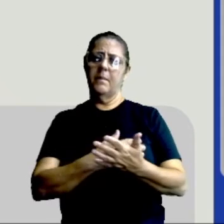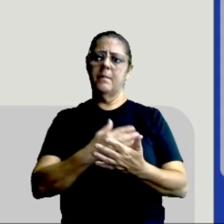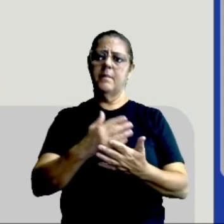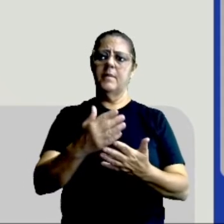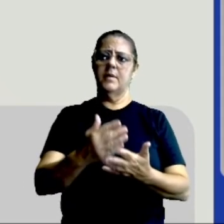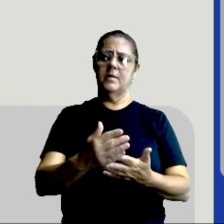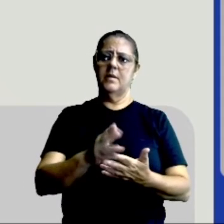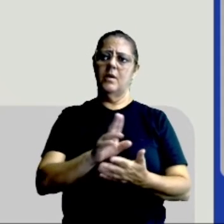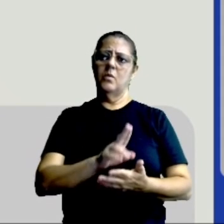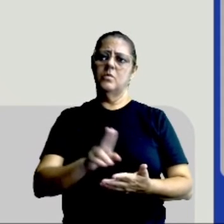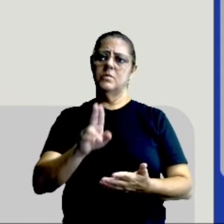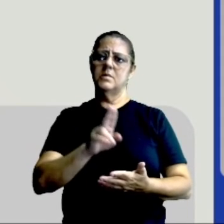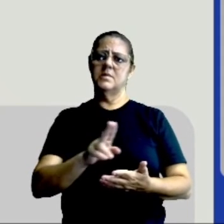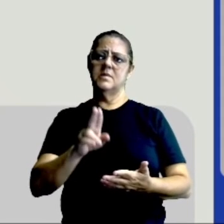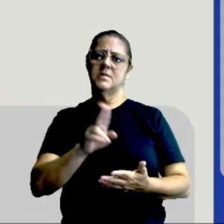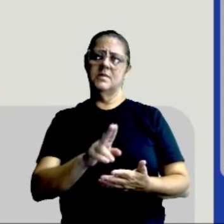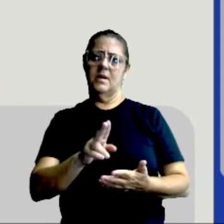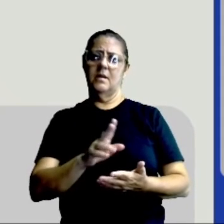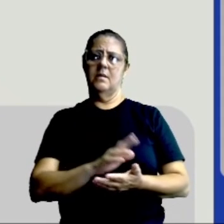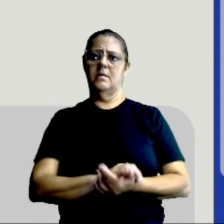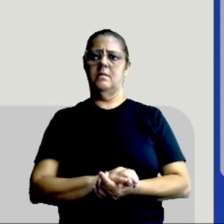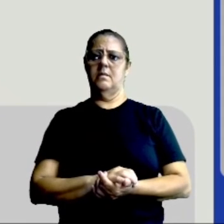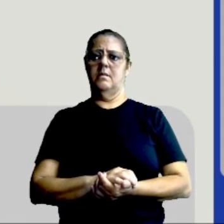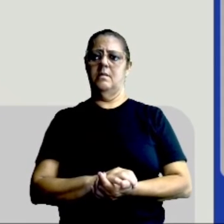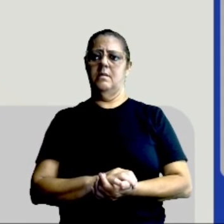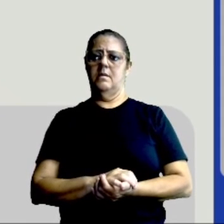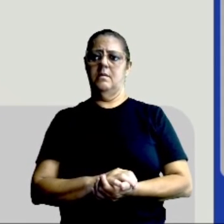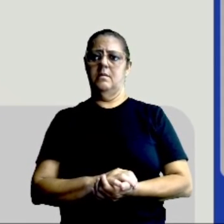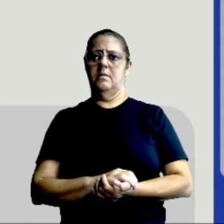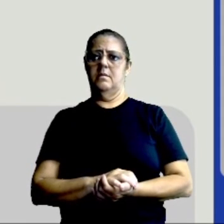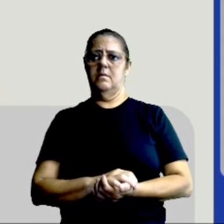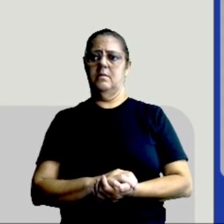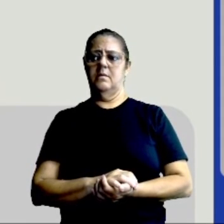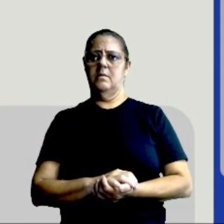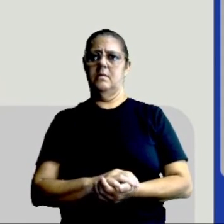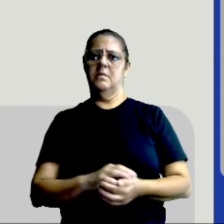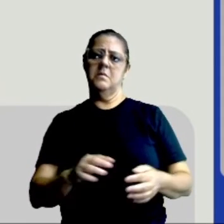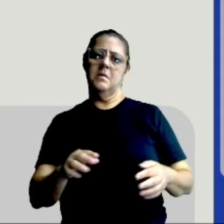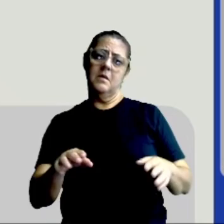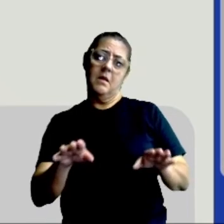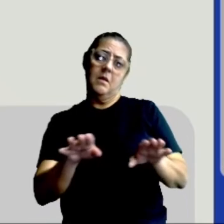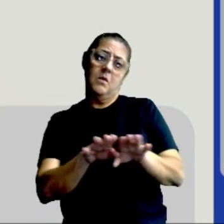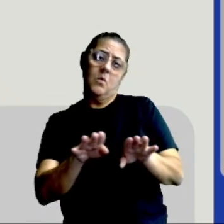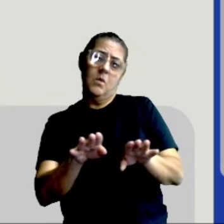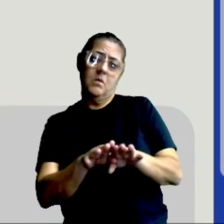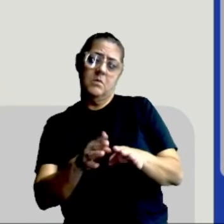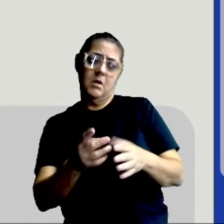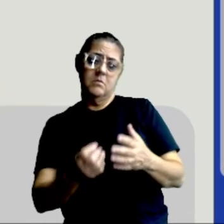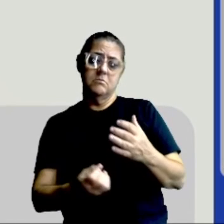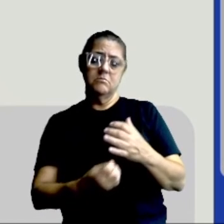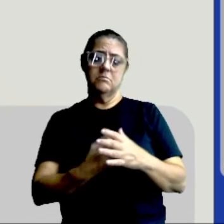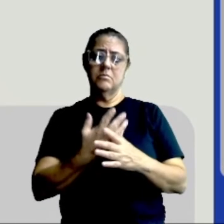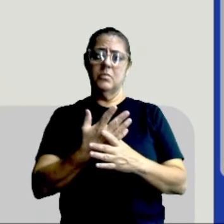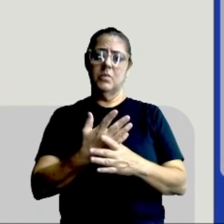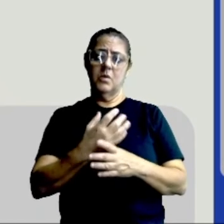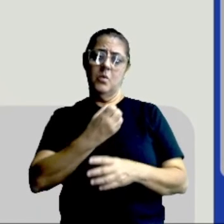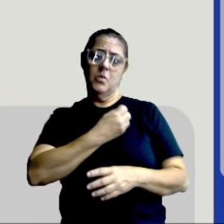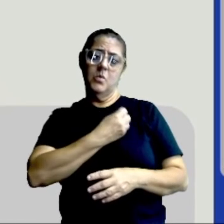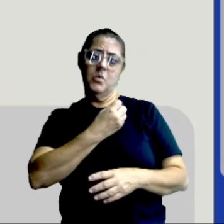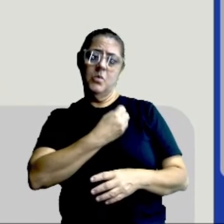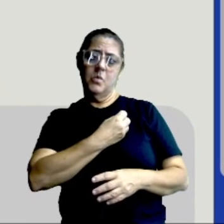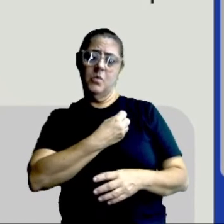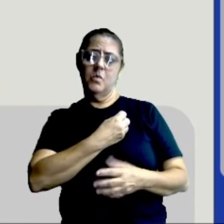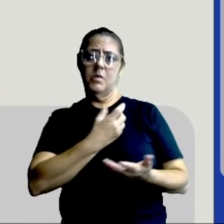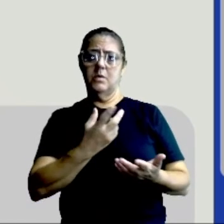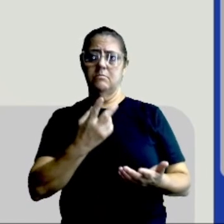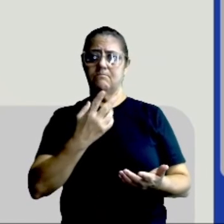daqui, vamos usar agora algumas propriedades que a gente conhece da igualdade para descobrir o valor desconhecido, tá? Então,